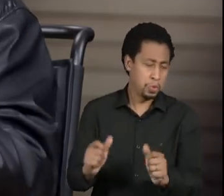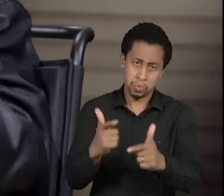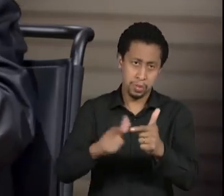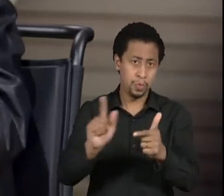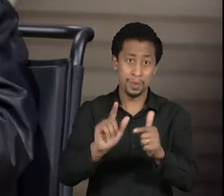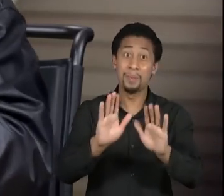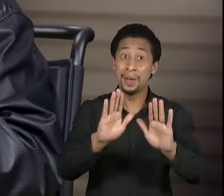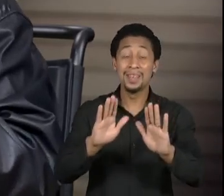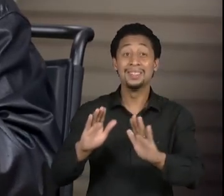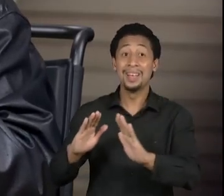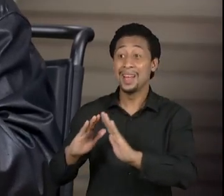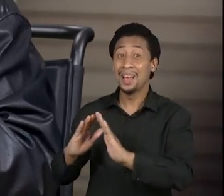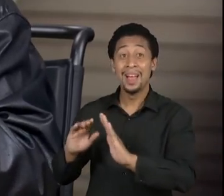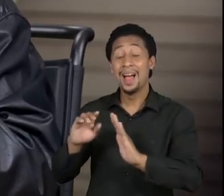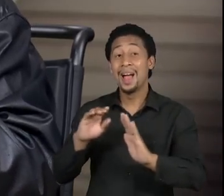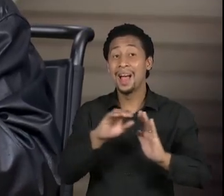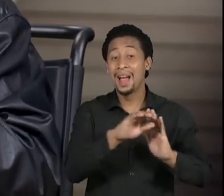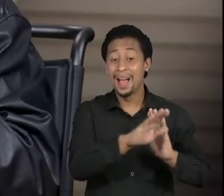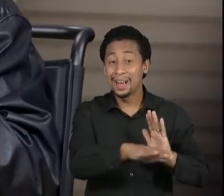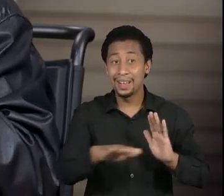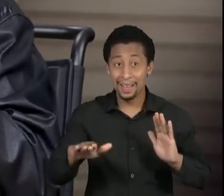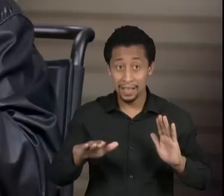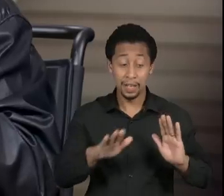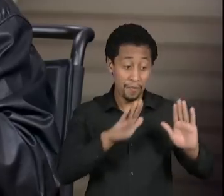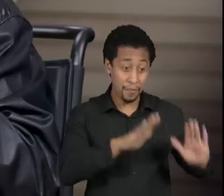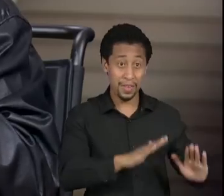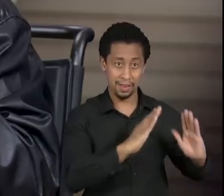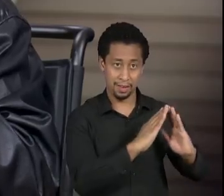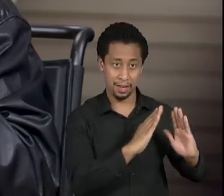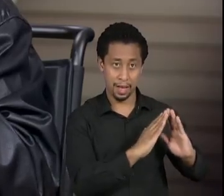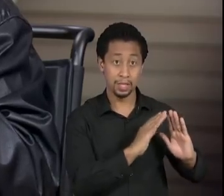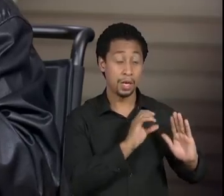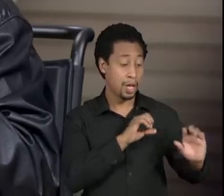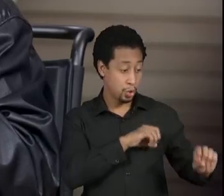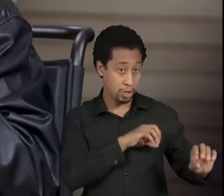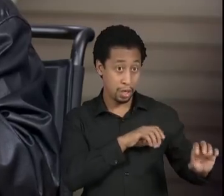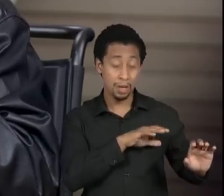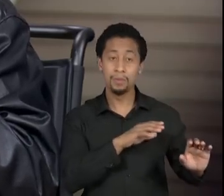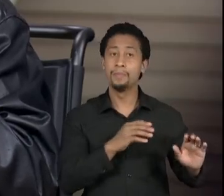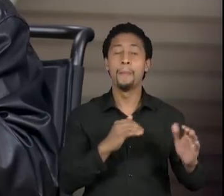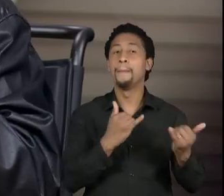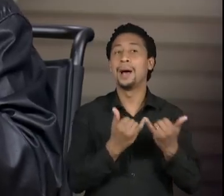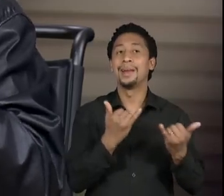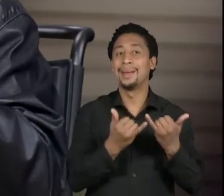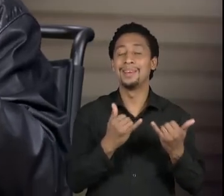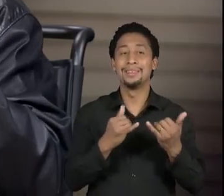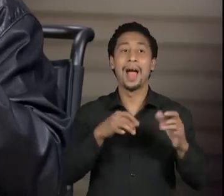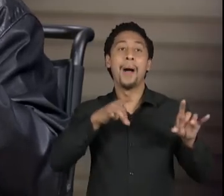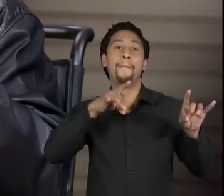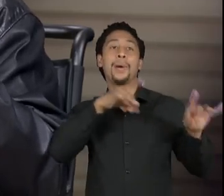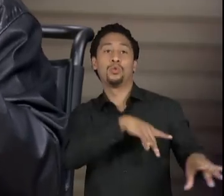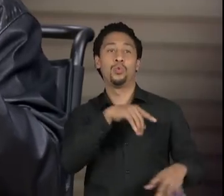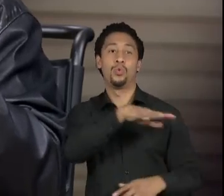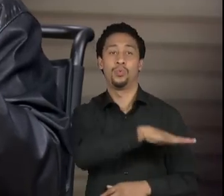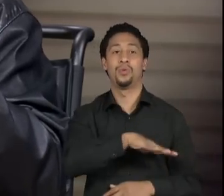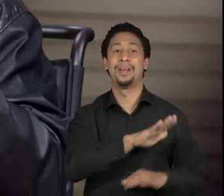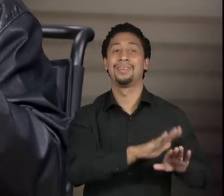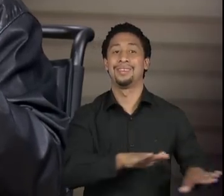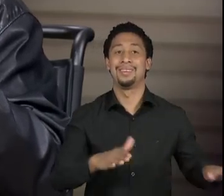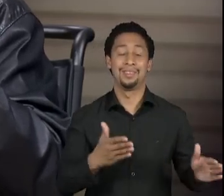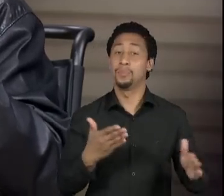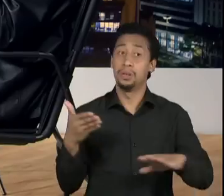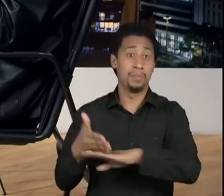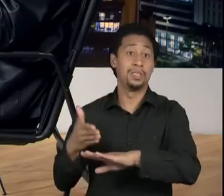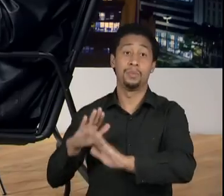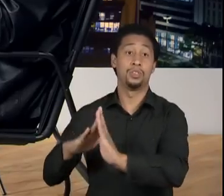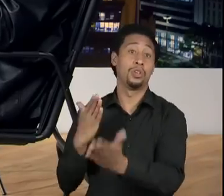intelectual. O Supremo Tribunal Federal, quando discutiu o assunto, disse que ela não é inconstitucional, mas precisava modificar a